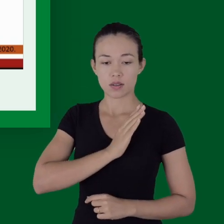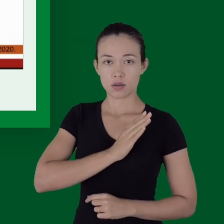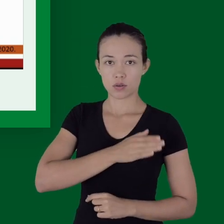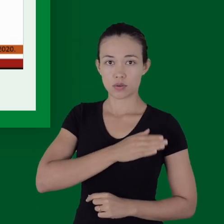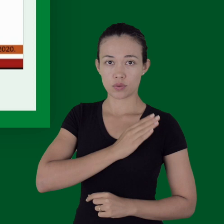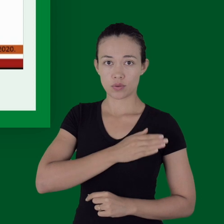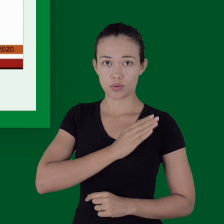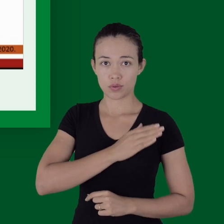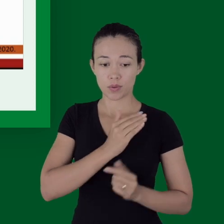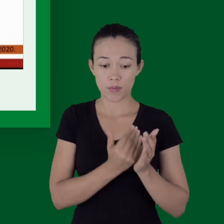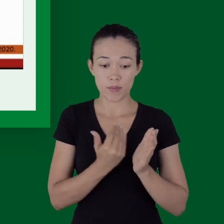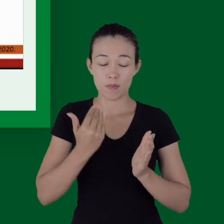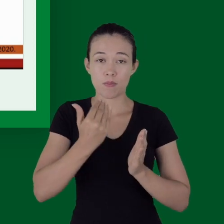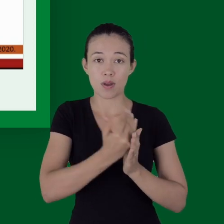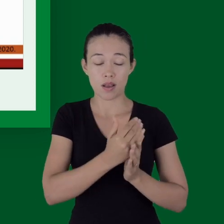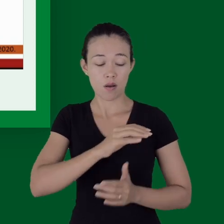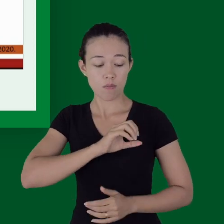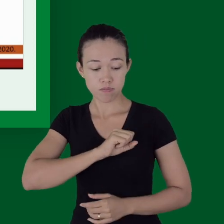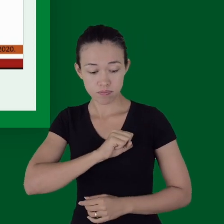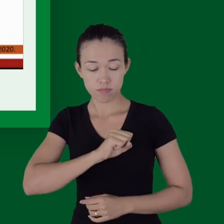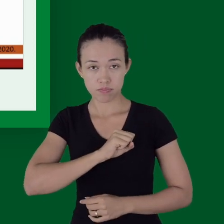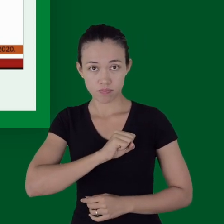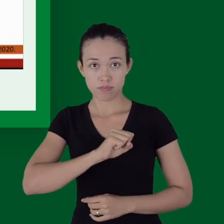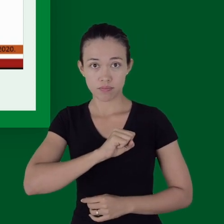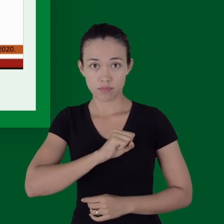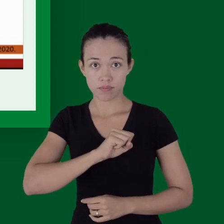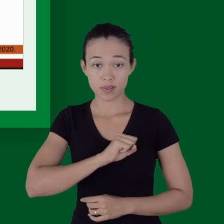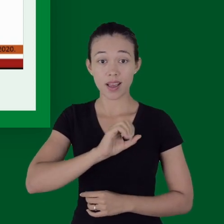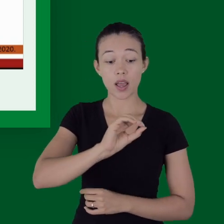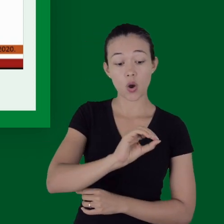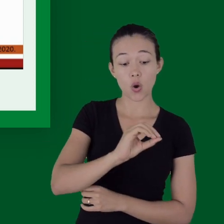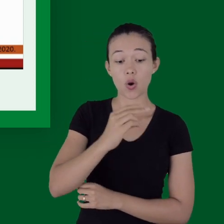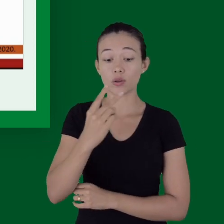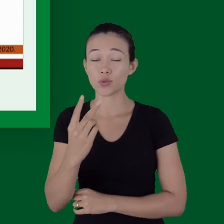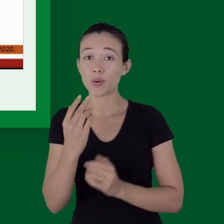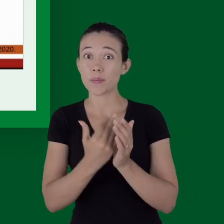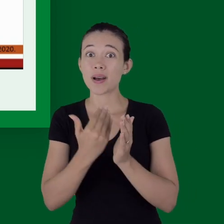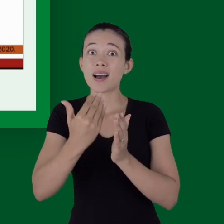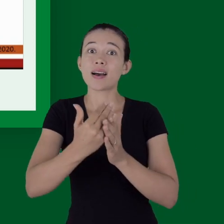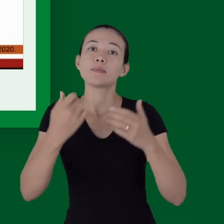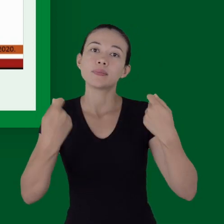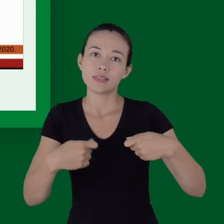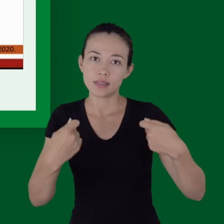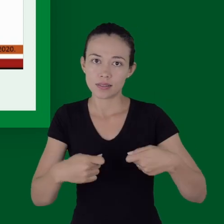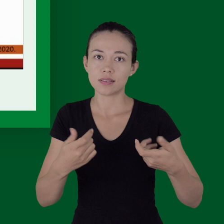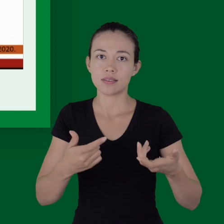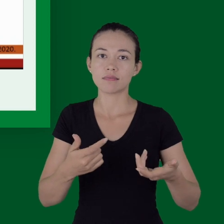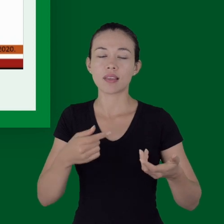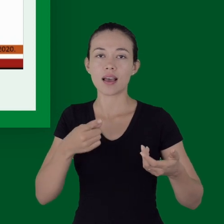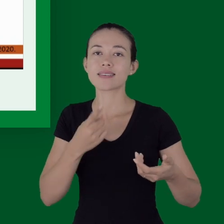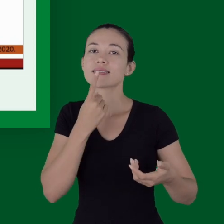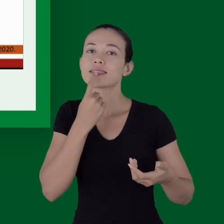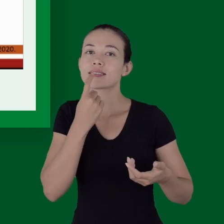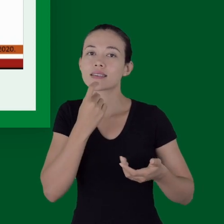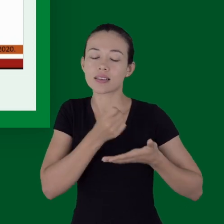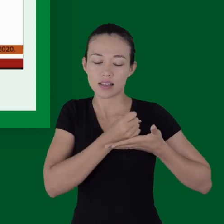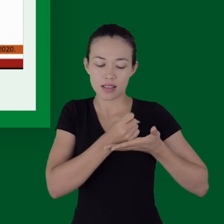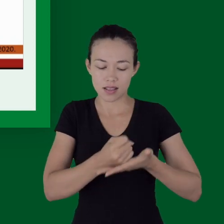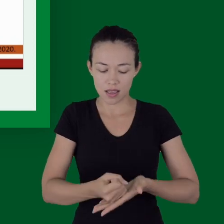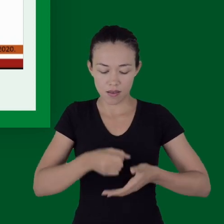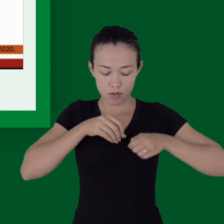aumento da frequência cardíaca e, consequente, aumento no consumo de oxigênio, diminuindo a oferta de